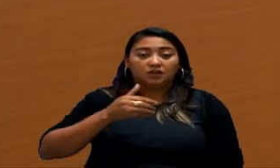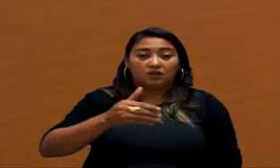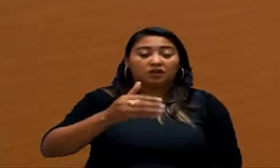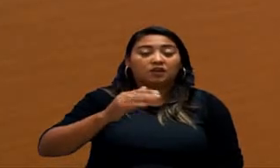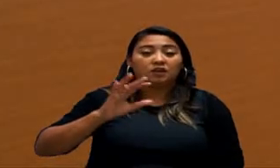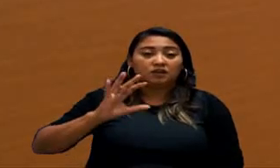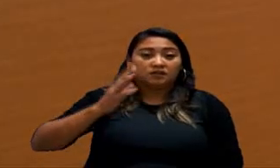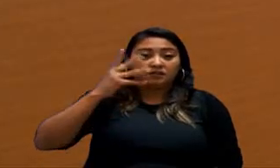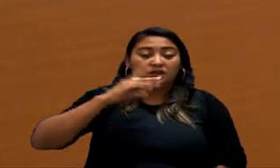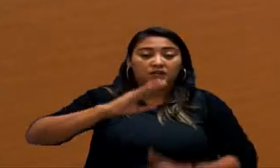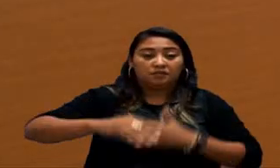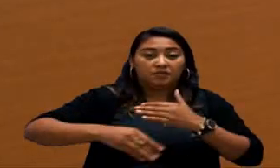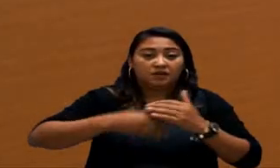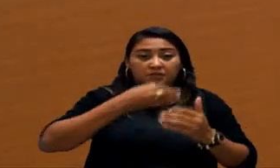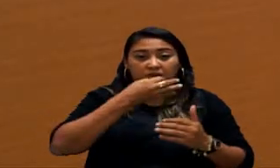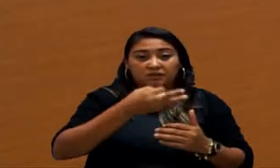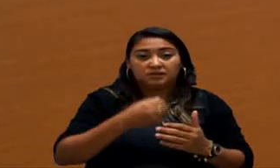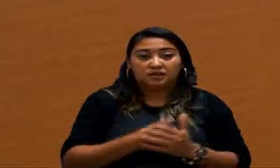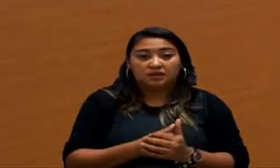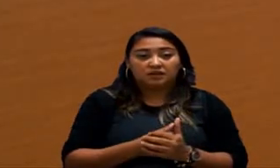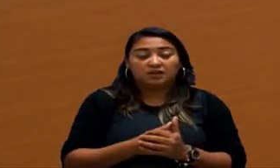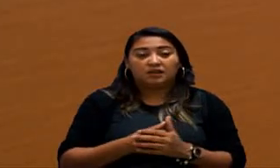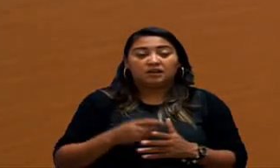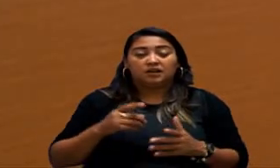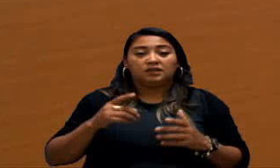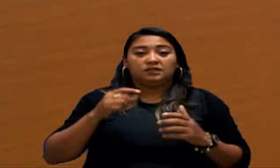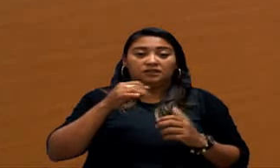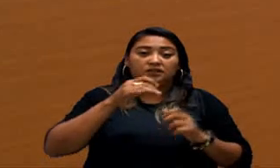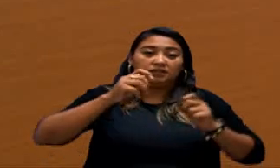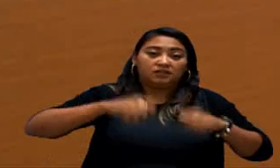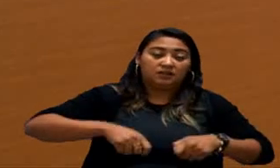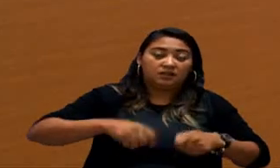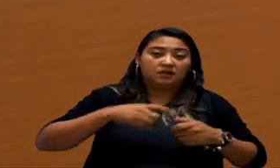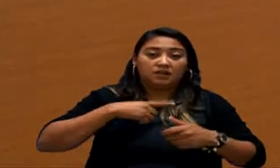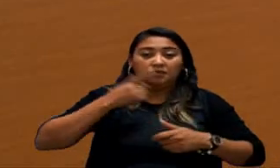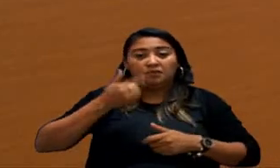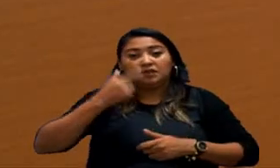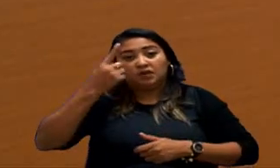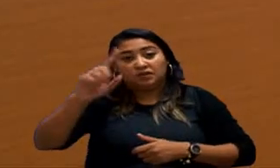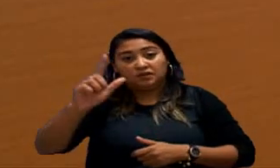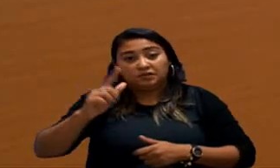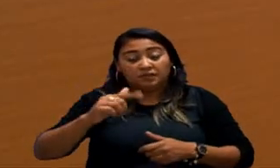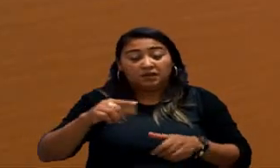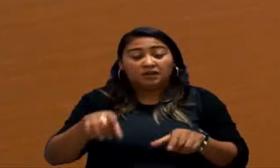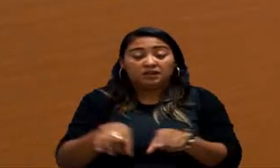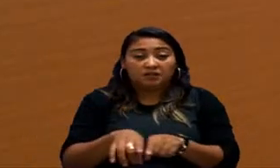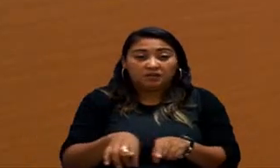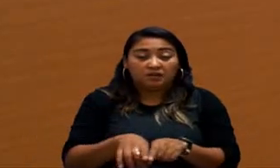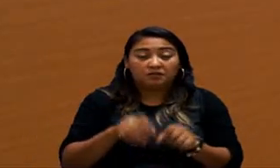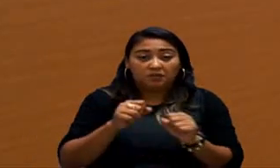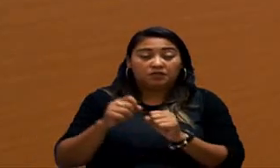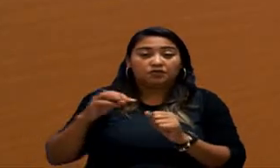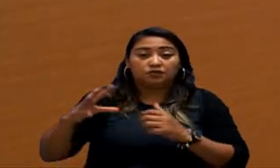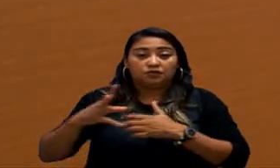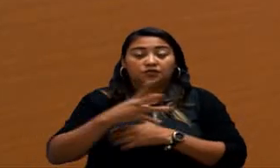essa emenda, os pareceres. Emenda, e depois... Se ele tiver em condições, nós colocaremos na próxima. Mas daí ele já tem que estar passado. Sim. Por